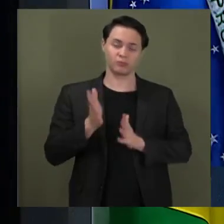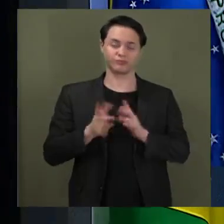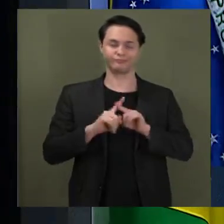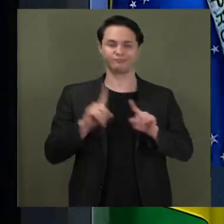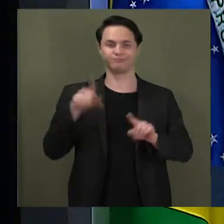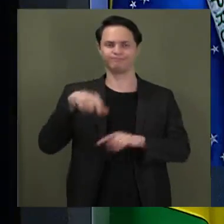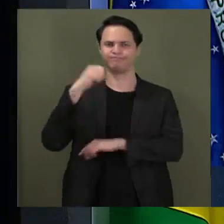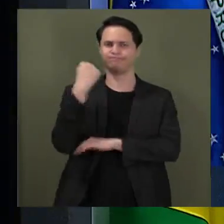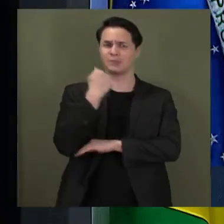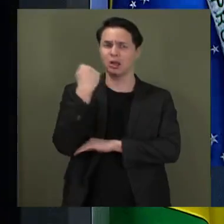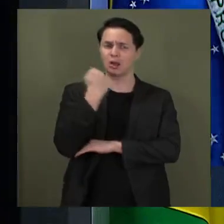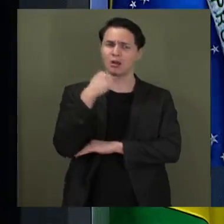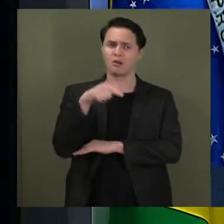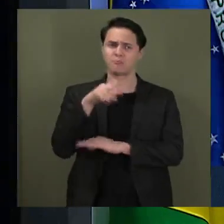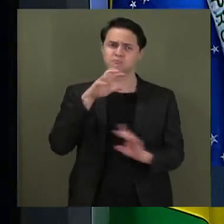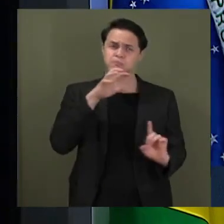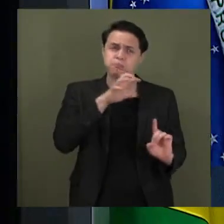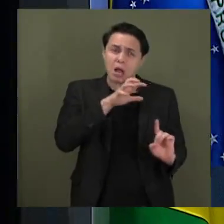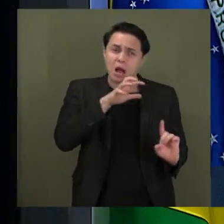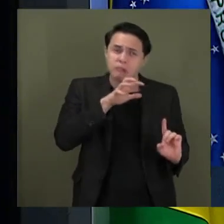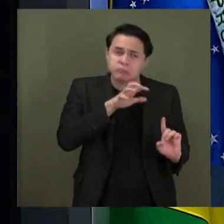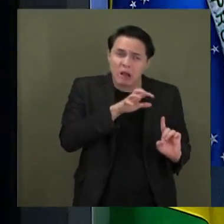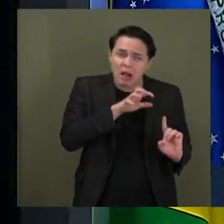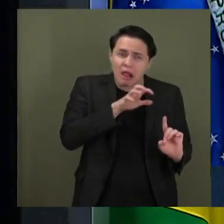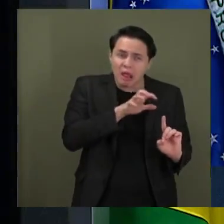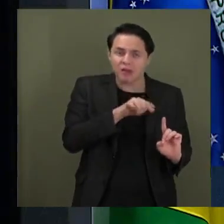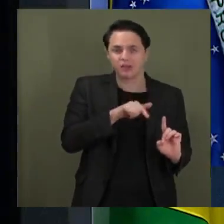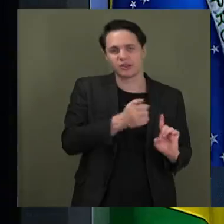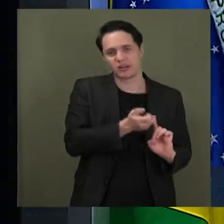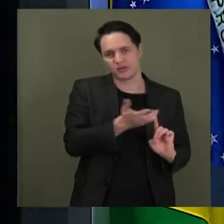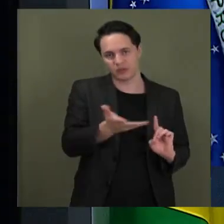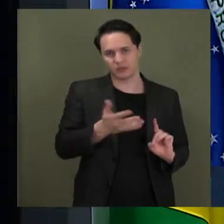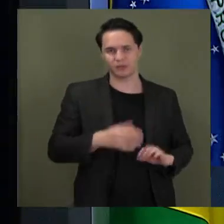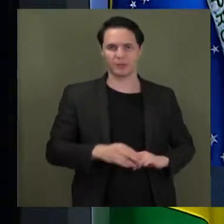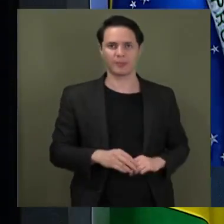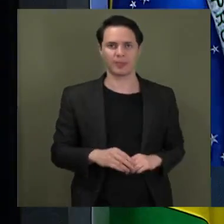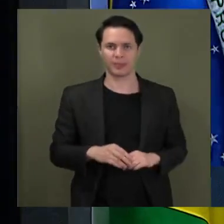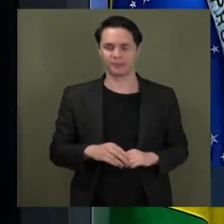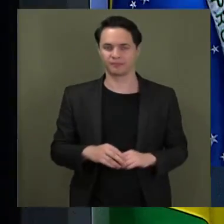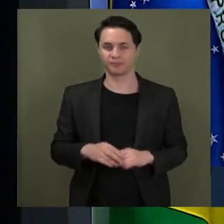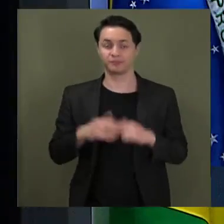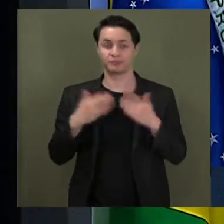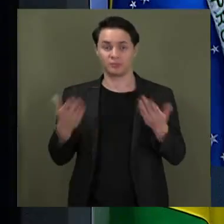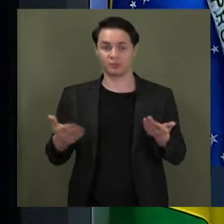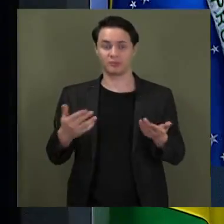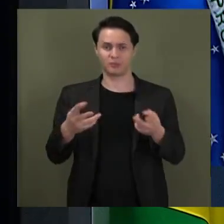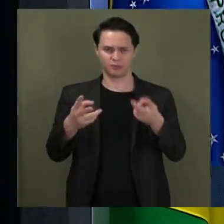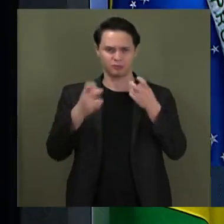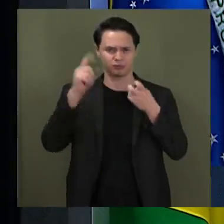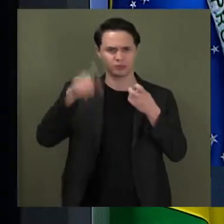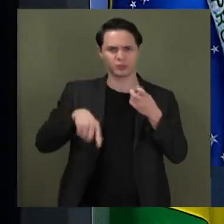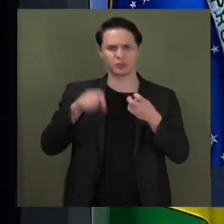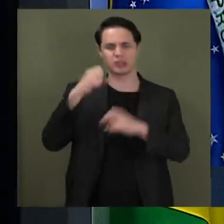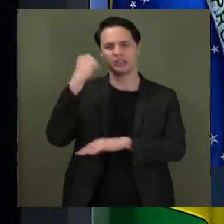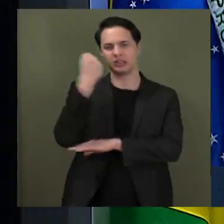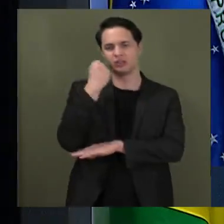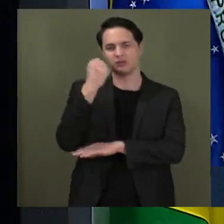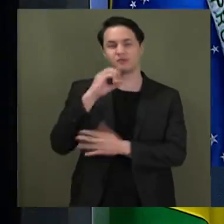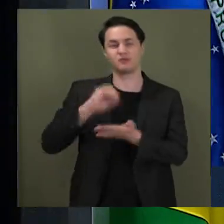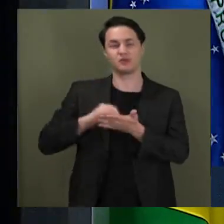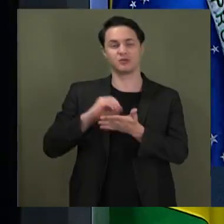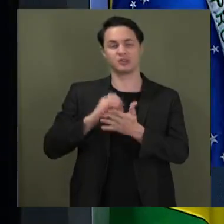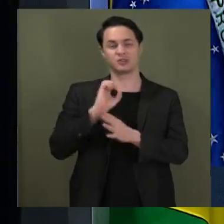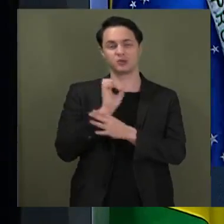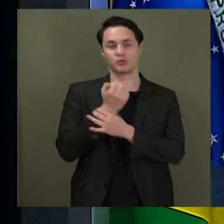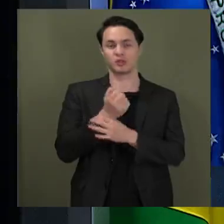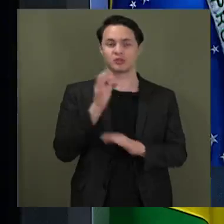grave as pressões que ele revelou ter tido. Ou seja, estamos diante de um quadro de grave insegurança jurídica e democrática